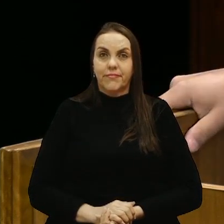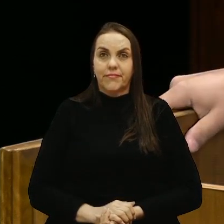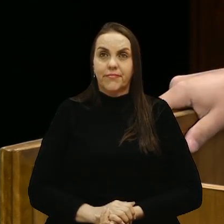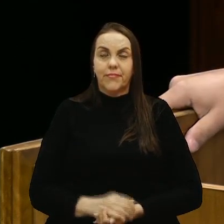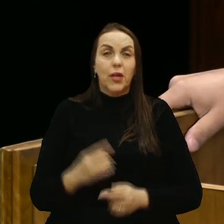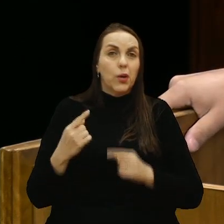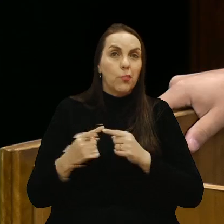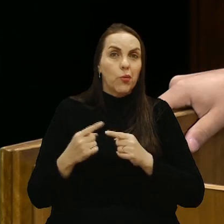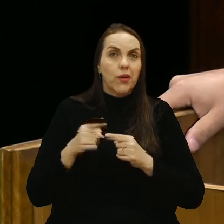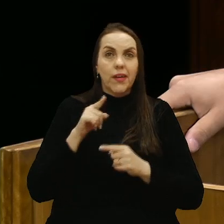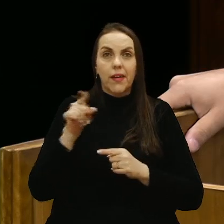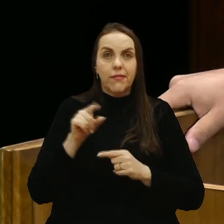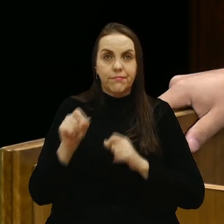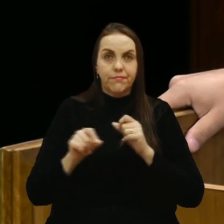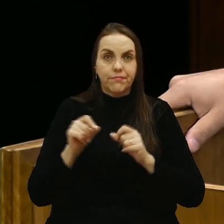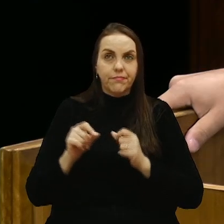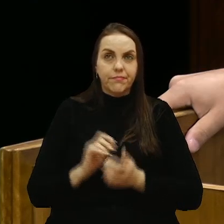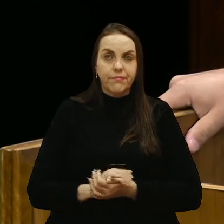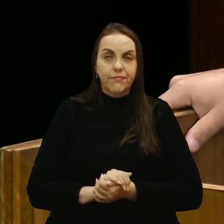Porque aquilo